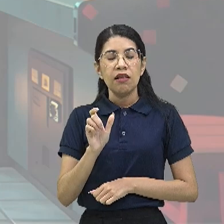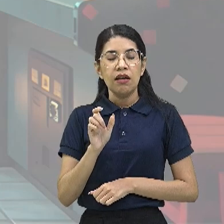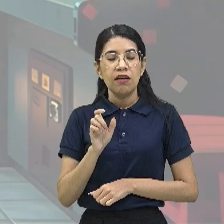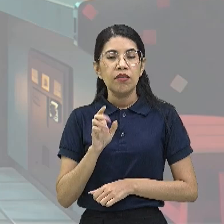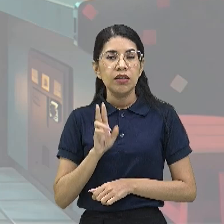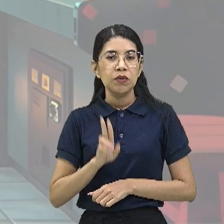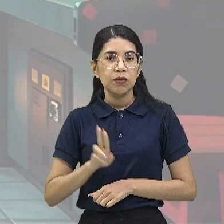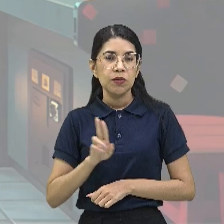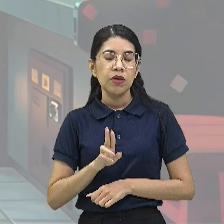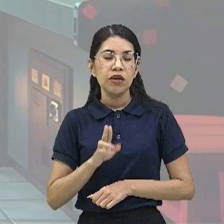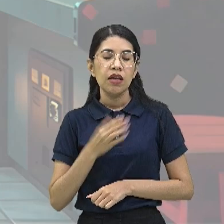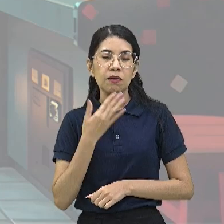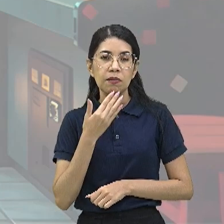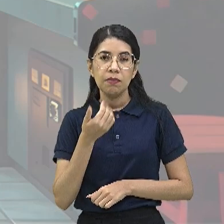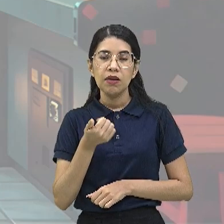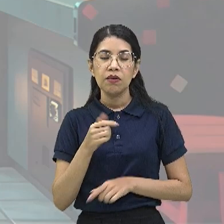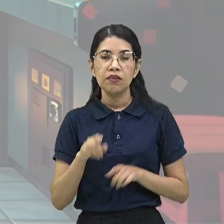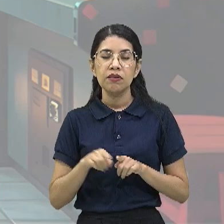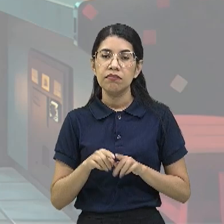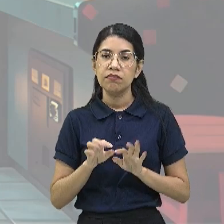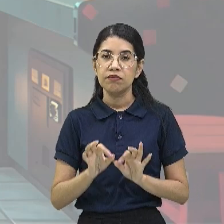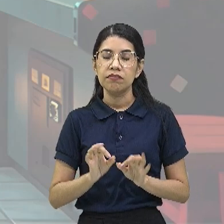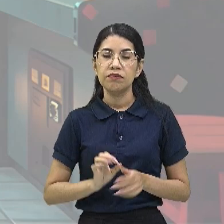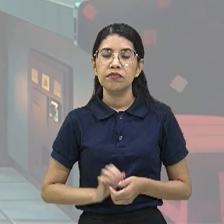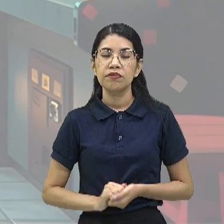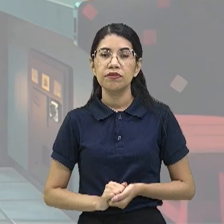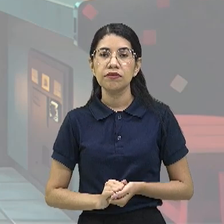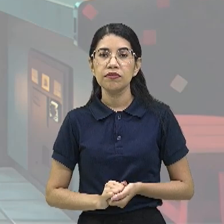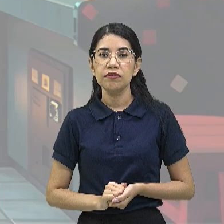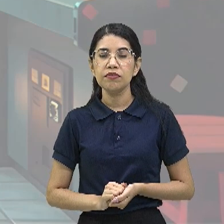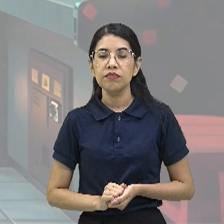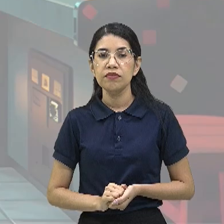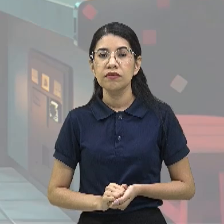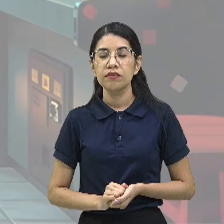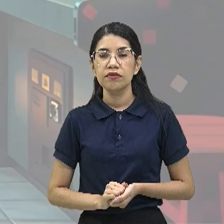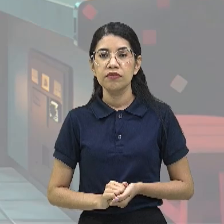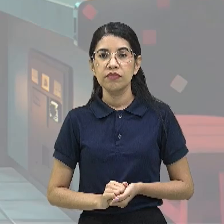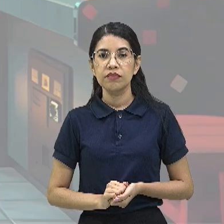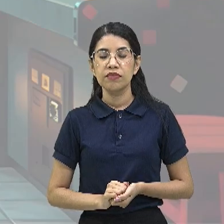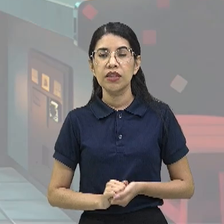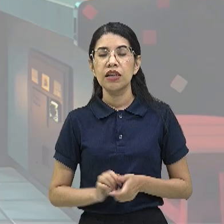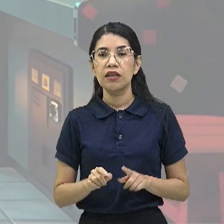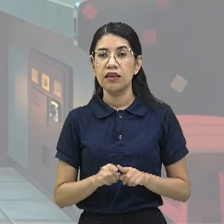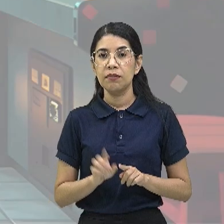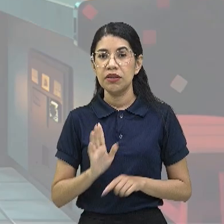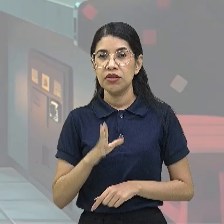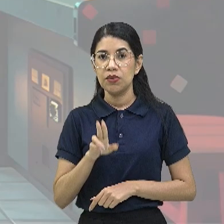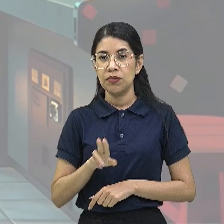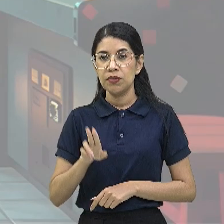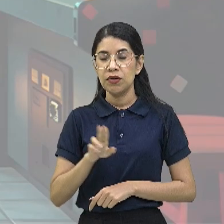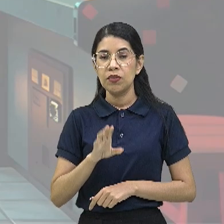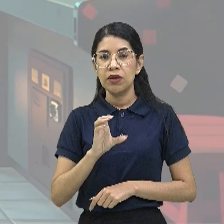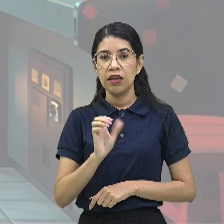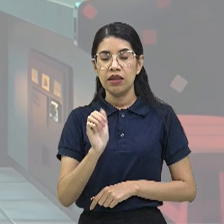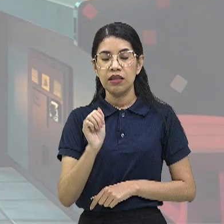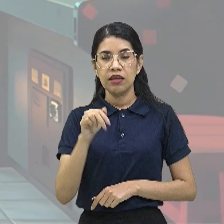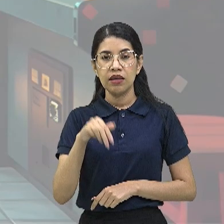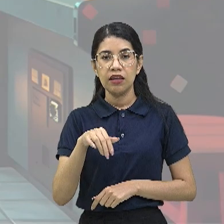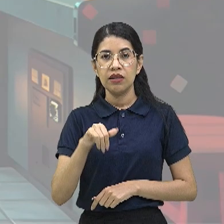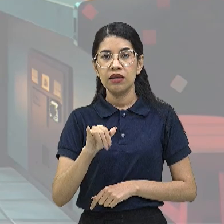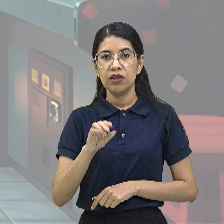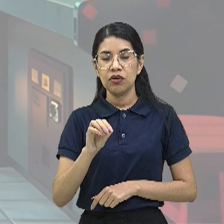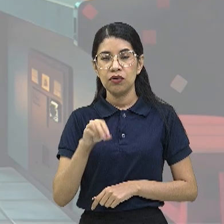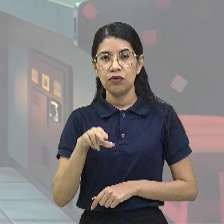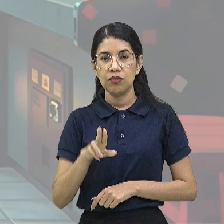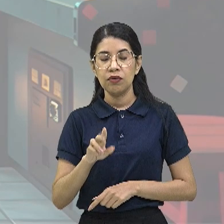mas que funciona bastante, certo? Aqui eu já estou usando can you, mas